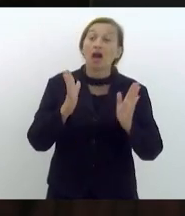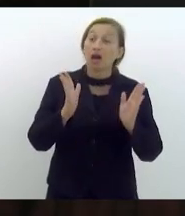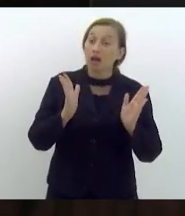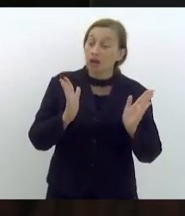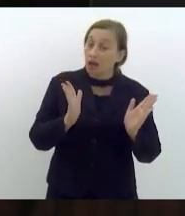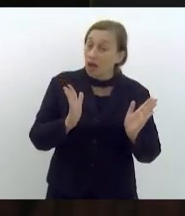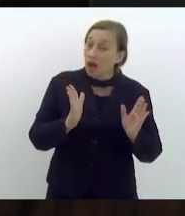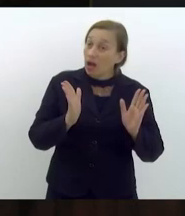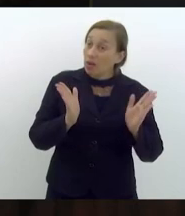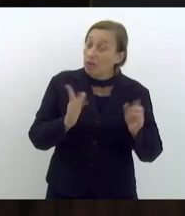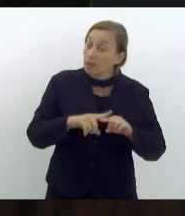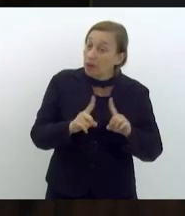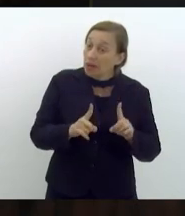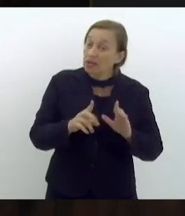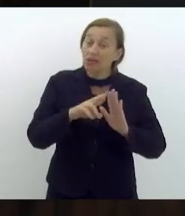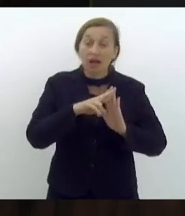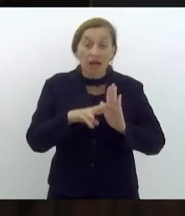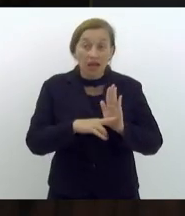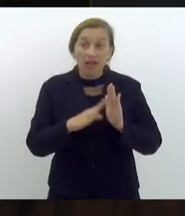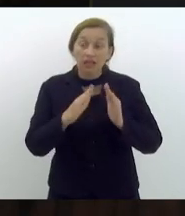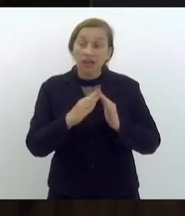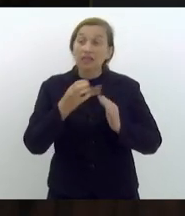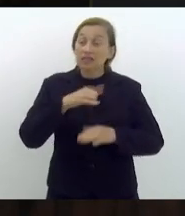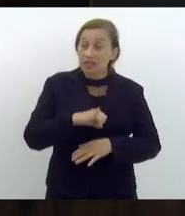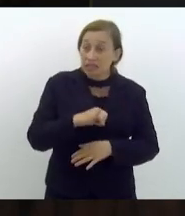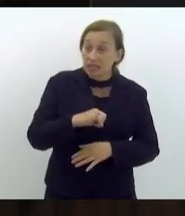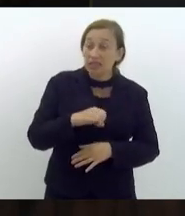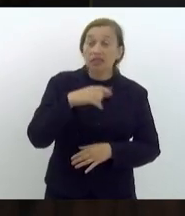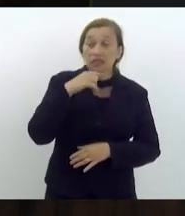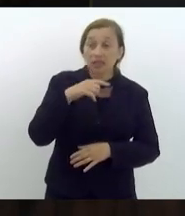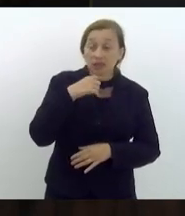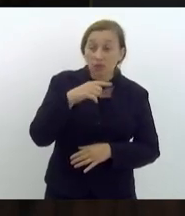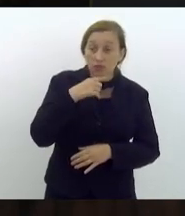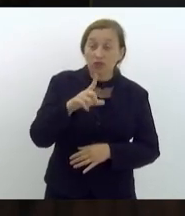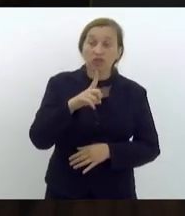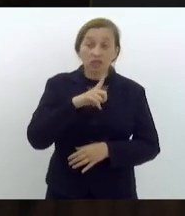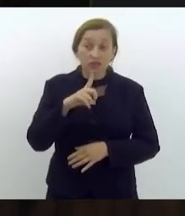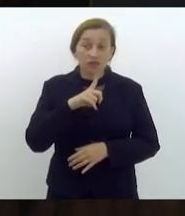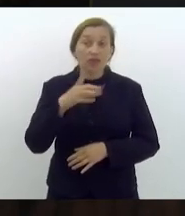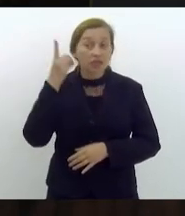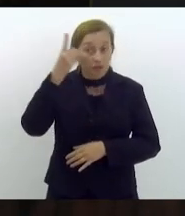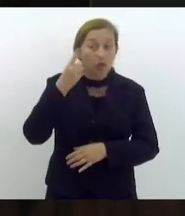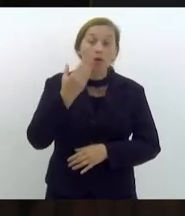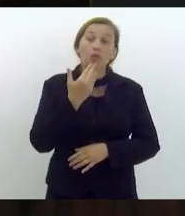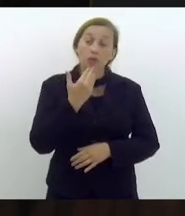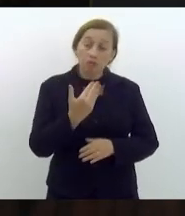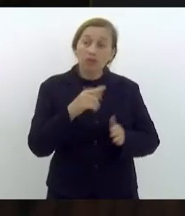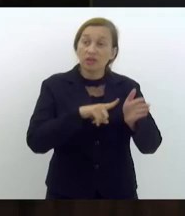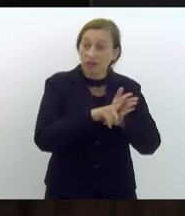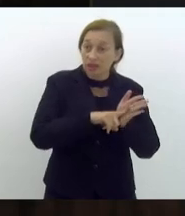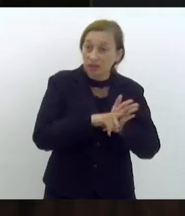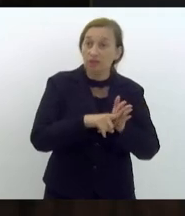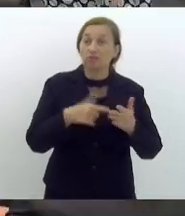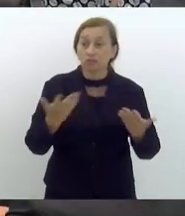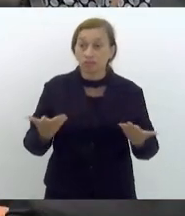mas o Regimento diz que se algum Deputado tiver dúvida ele pode requerer a verificação